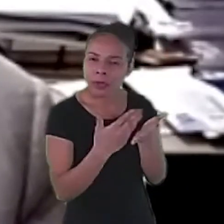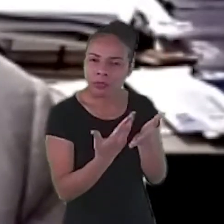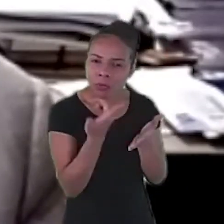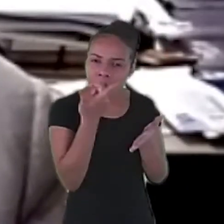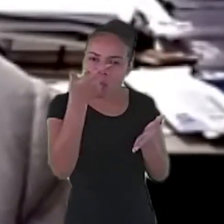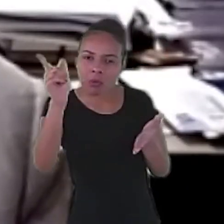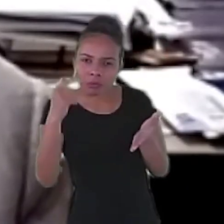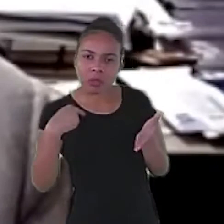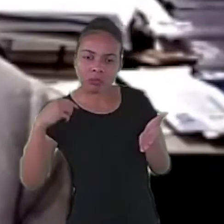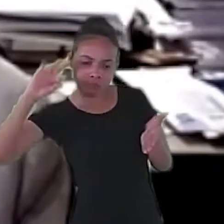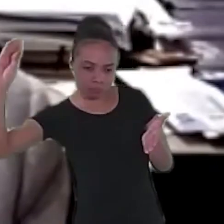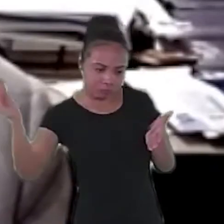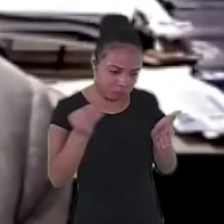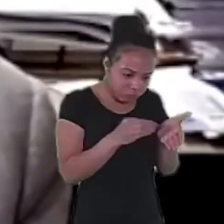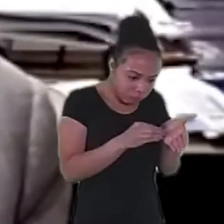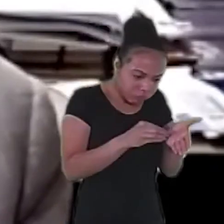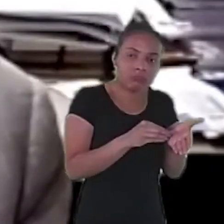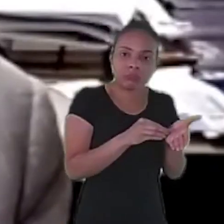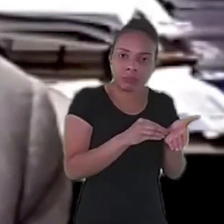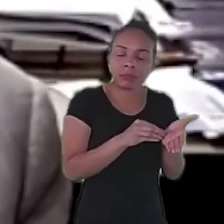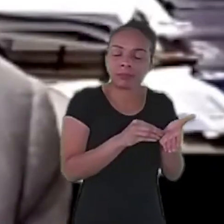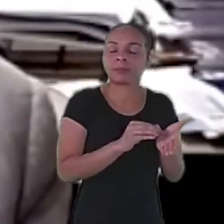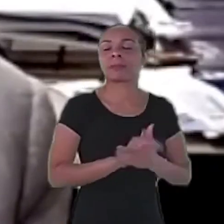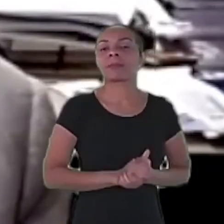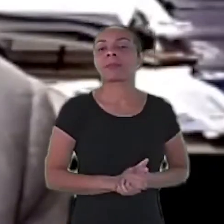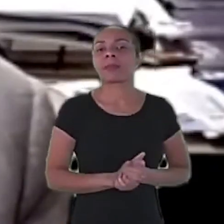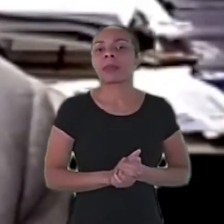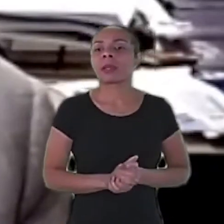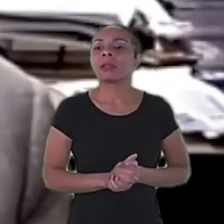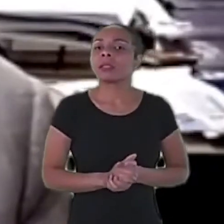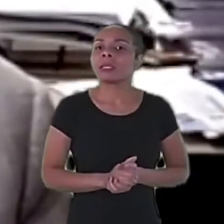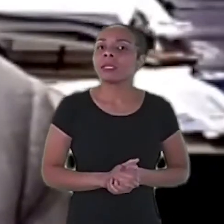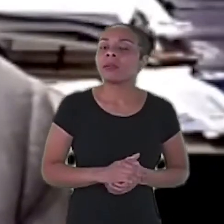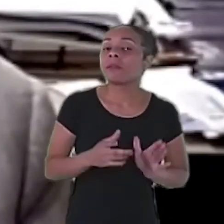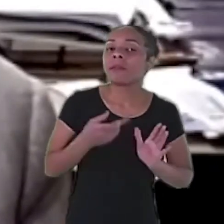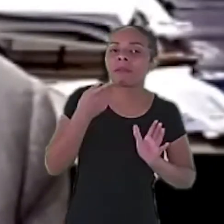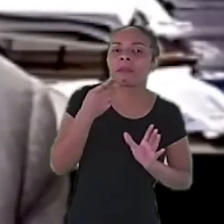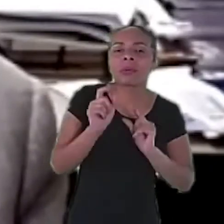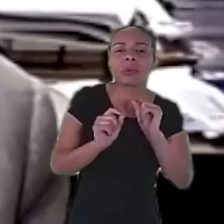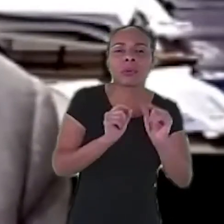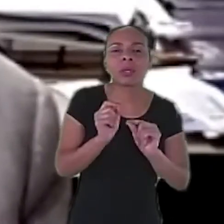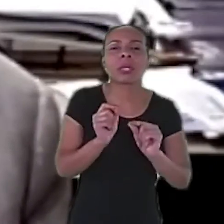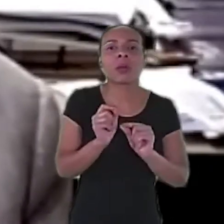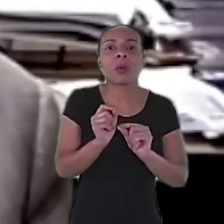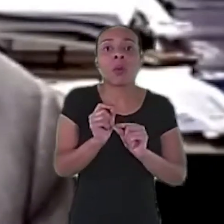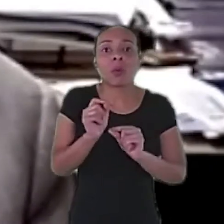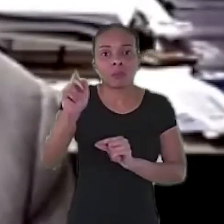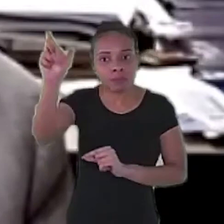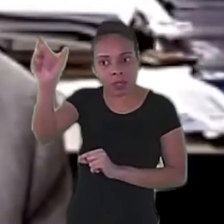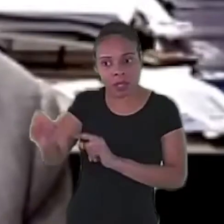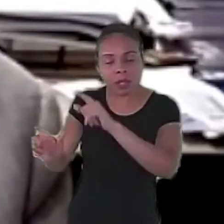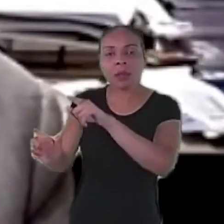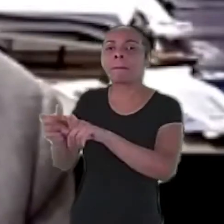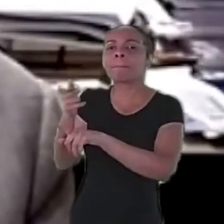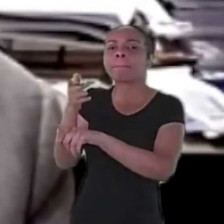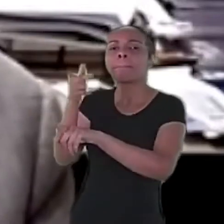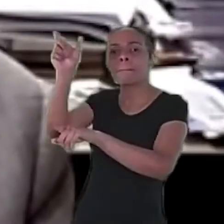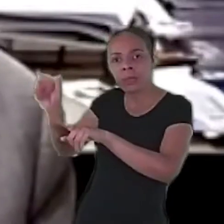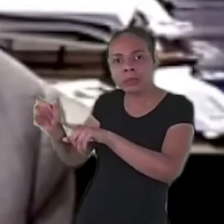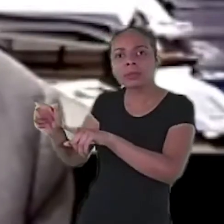China, que passou 20 ou 30 anos representando os Estados Unidos, que inclusive morou 3 anos